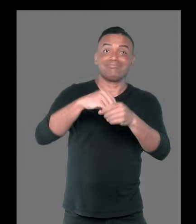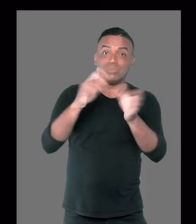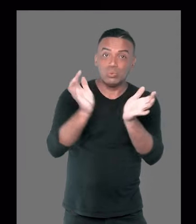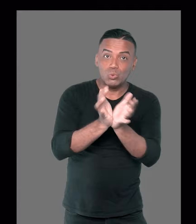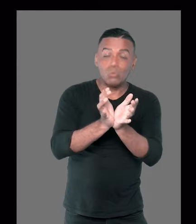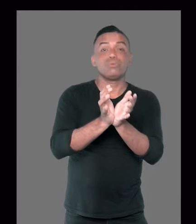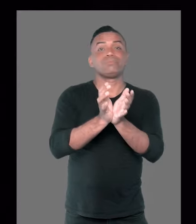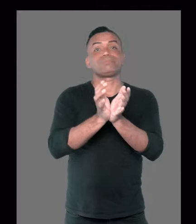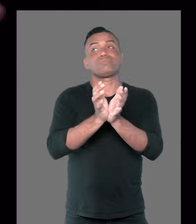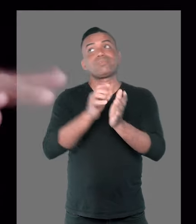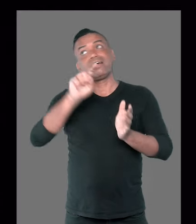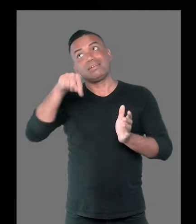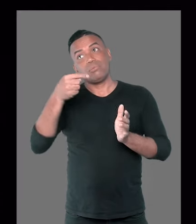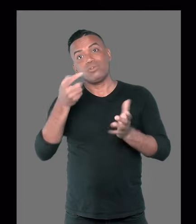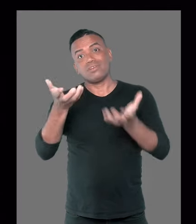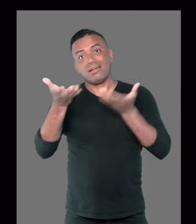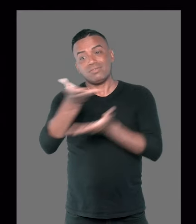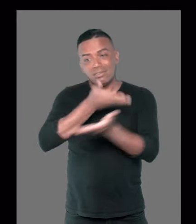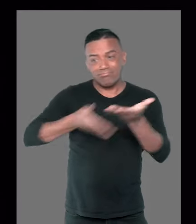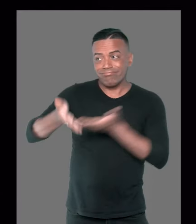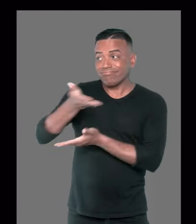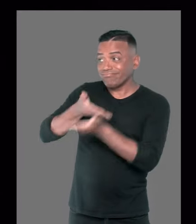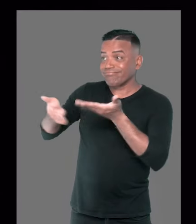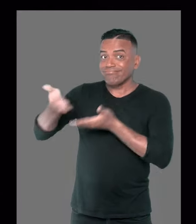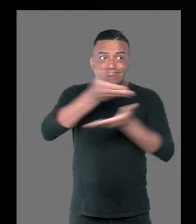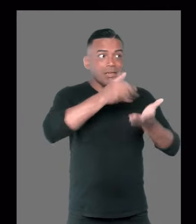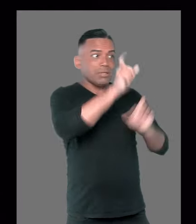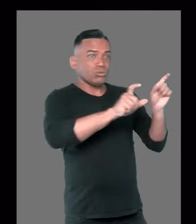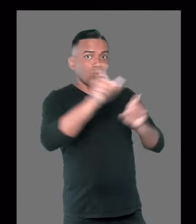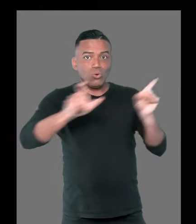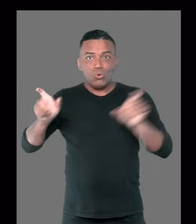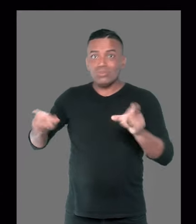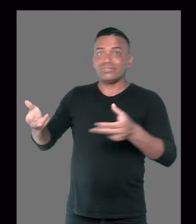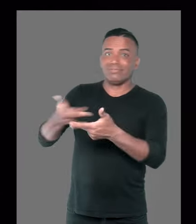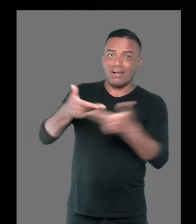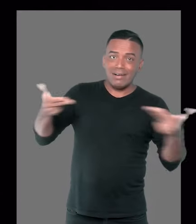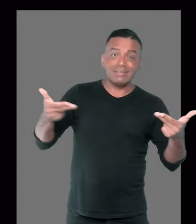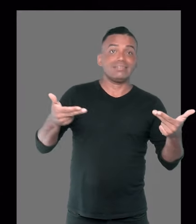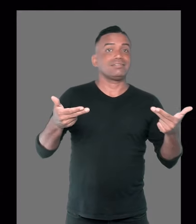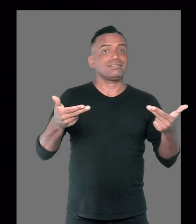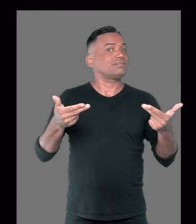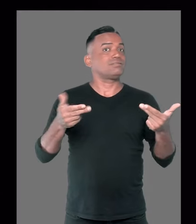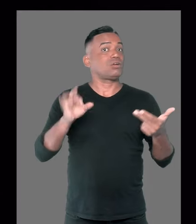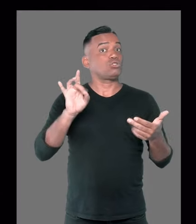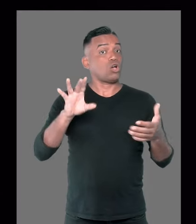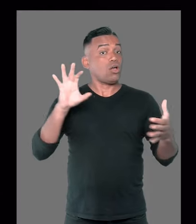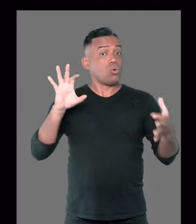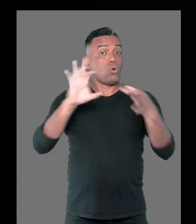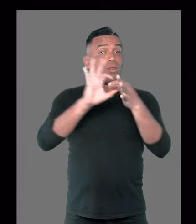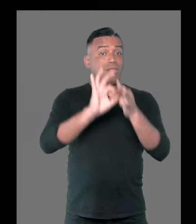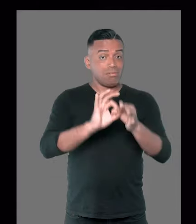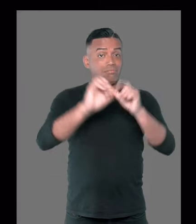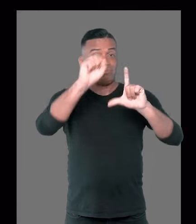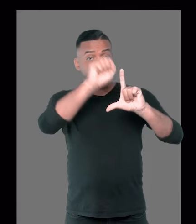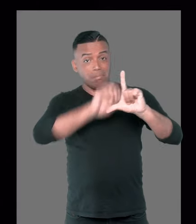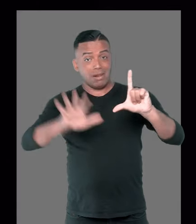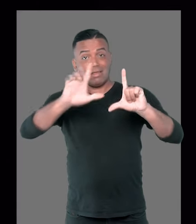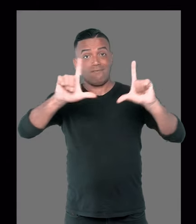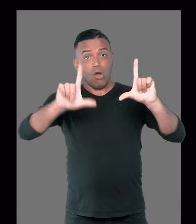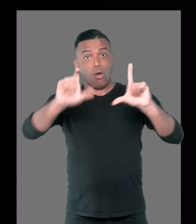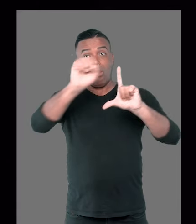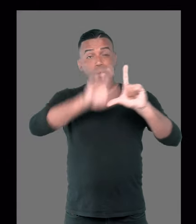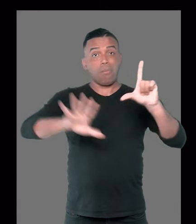depois ela habilita que você se relacione com outras pessoas que fazem parte da mesma rede ou seja não sou eu tô conectado numa plataforma que fala comigo eu falo com